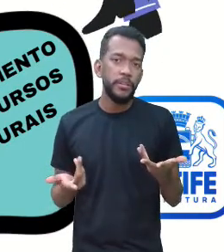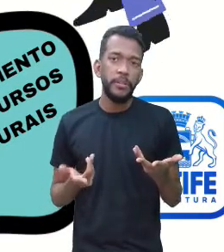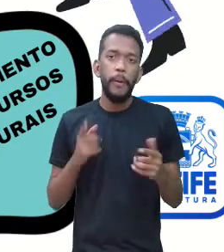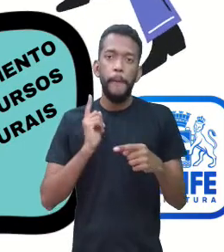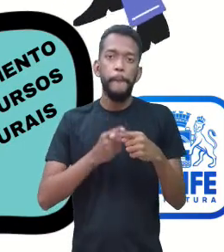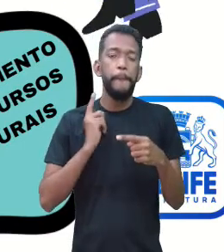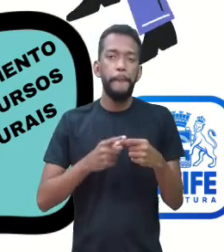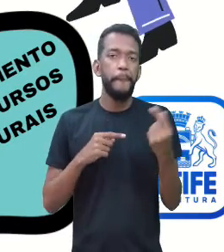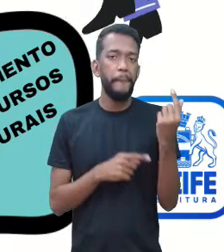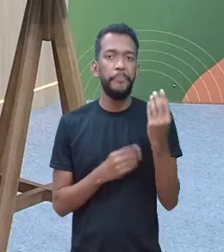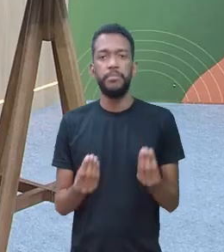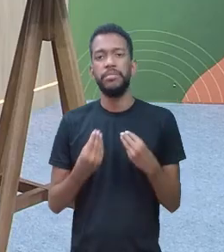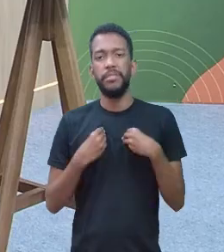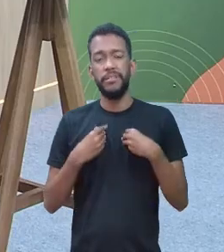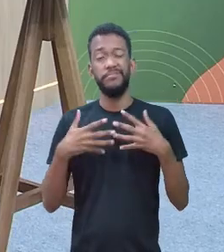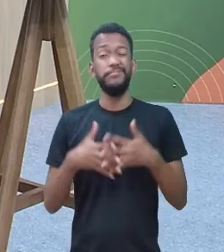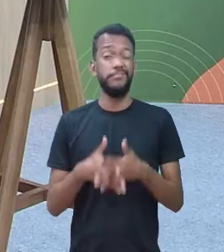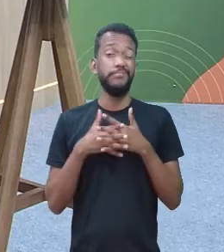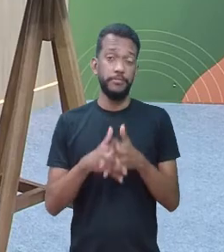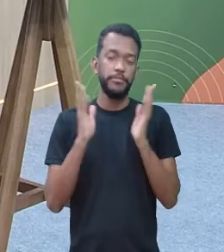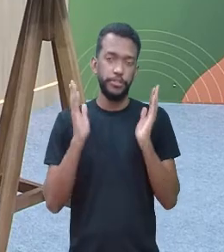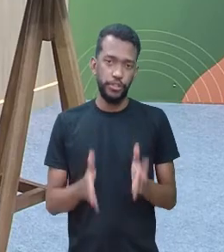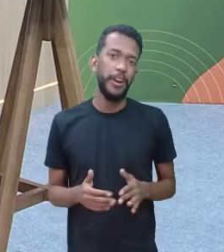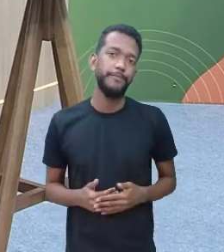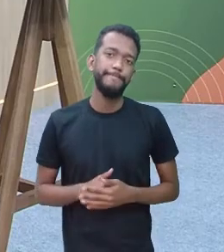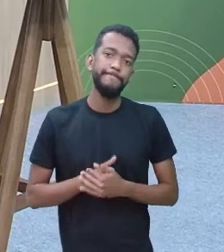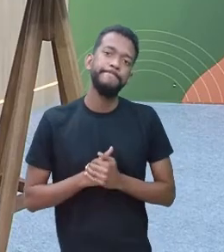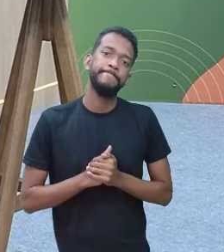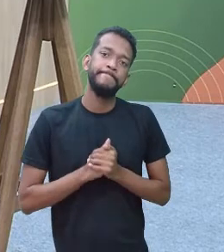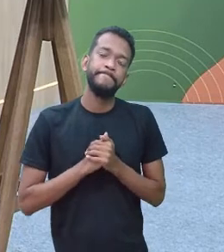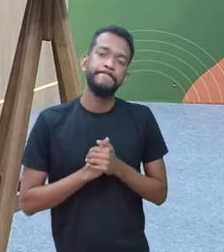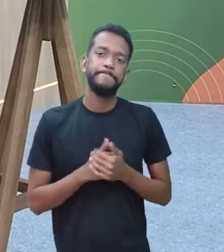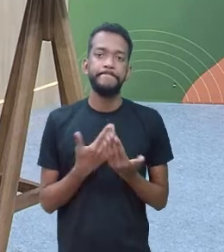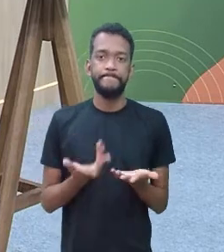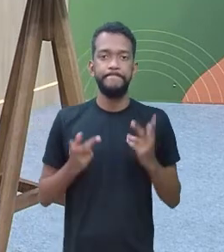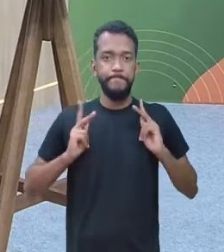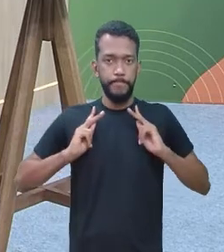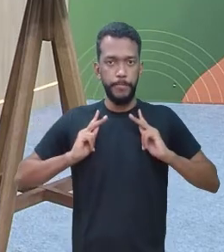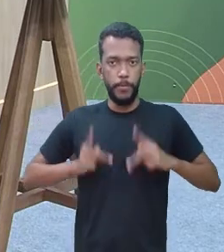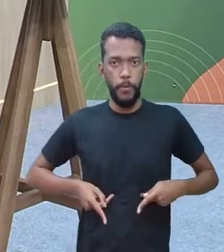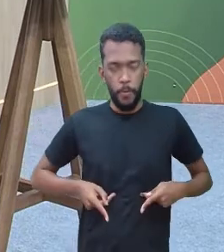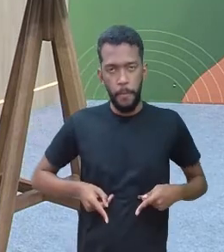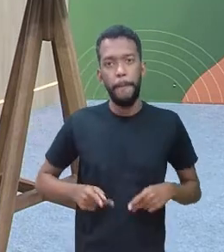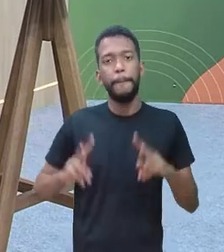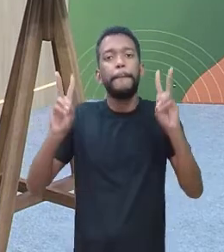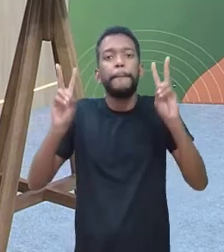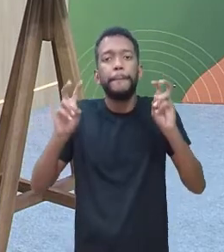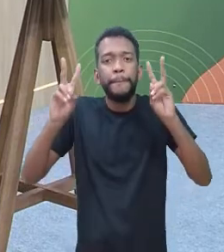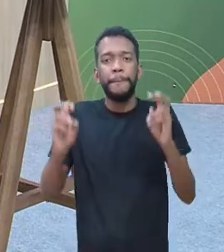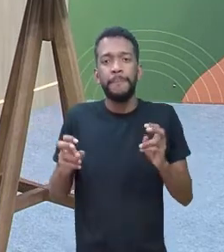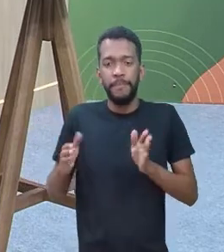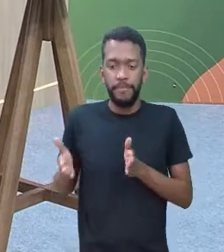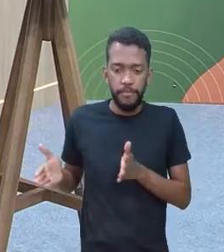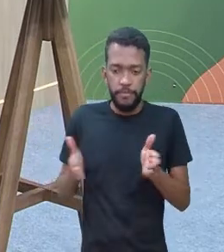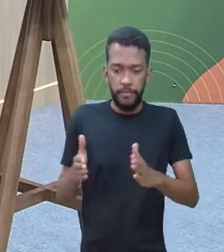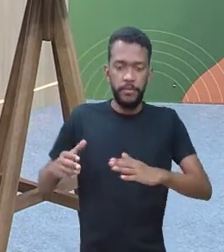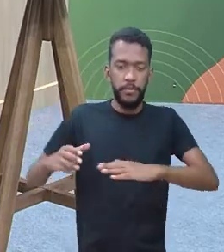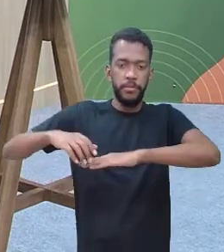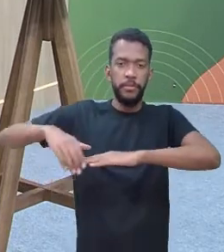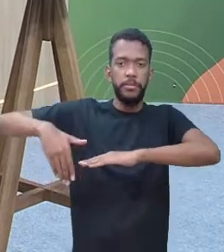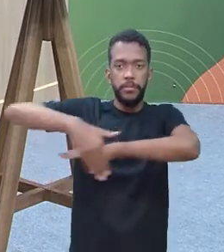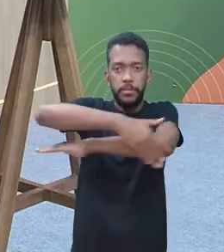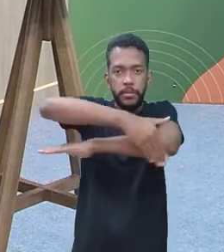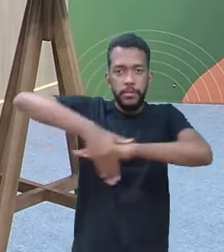trazendo tantas complicações? O homem, na questão aí das estradas, da construção de